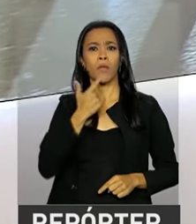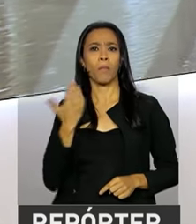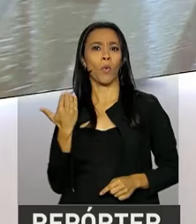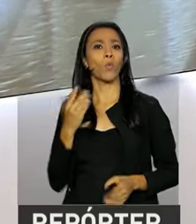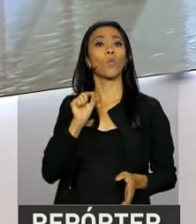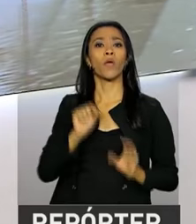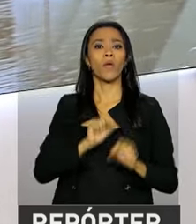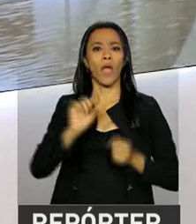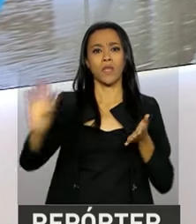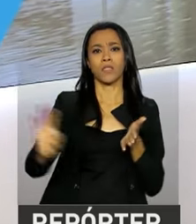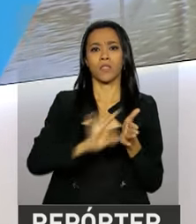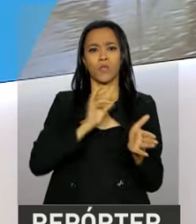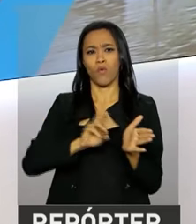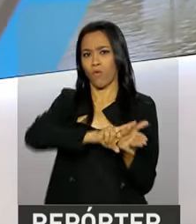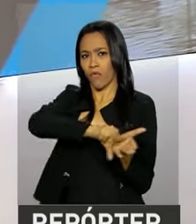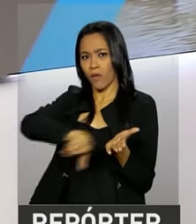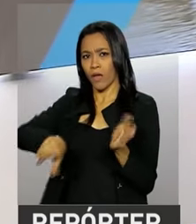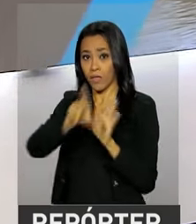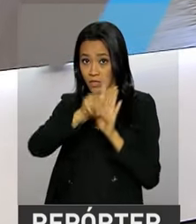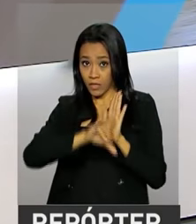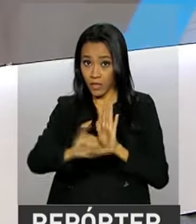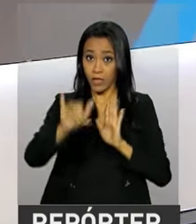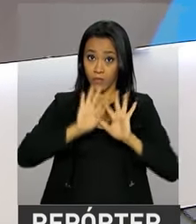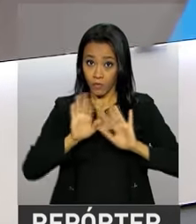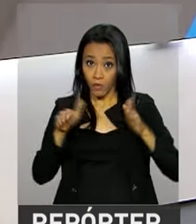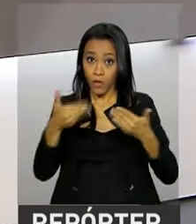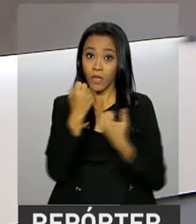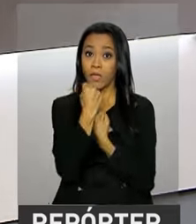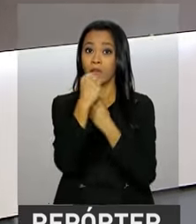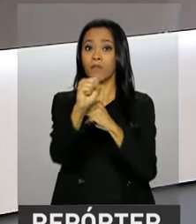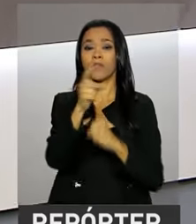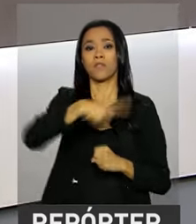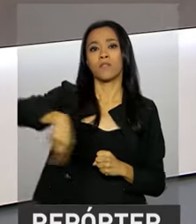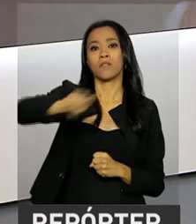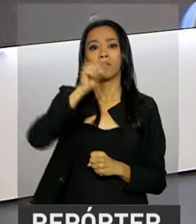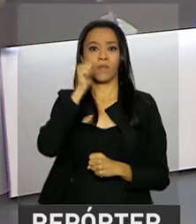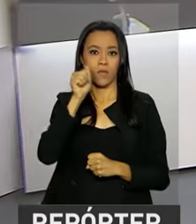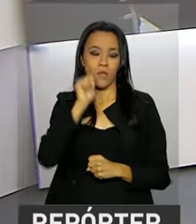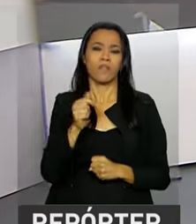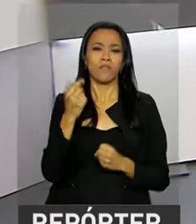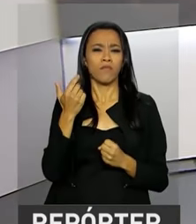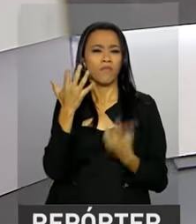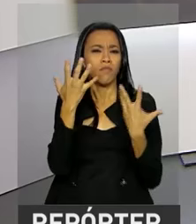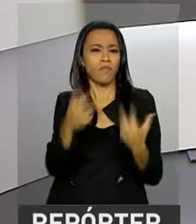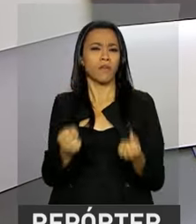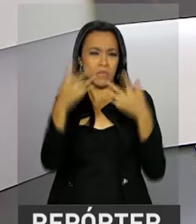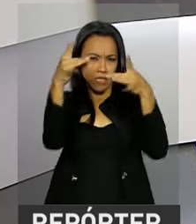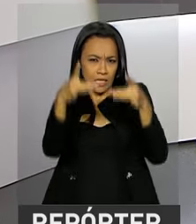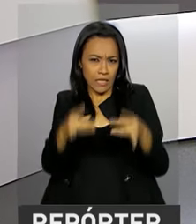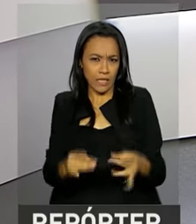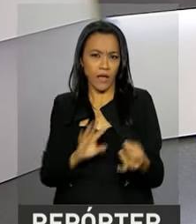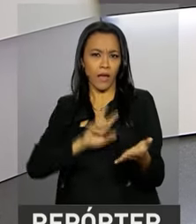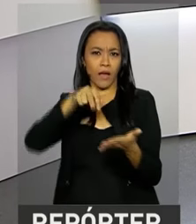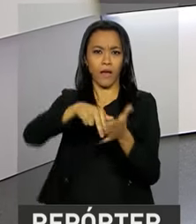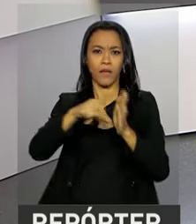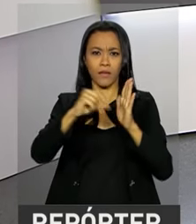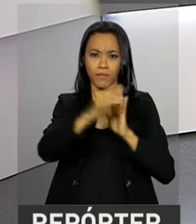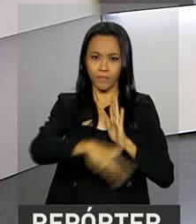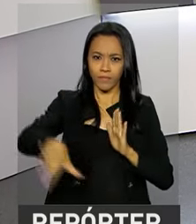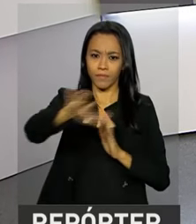um conjunto de leis em defesa da mulher. Vamos então ao vivo até o Palácio do Planalto saber os detalhes com o repórter João Pedro Neto. Oi,